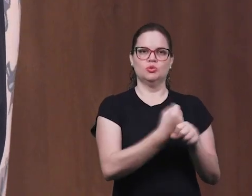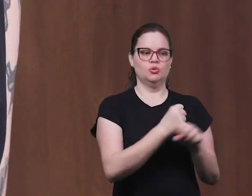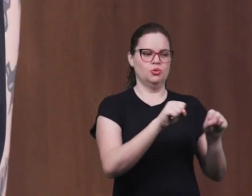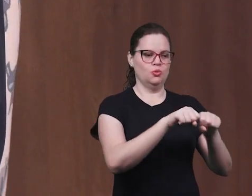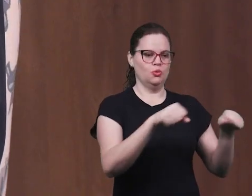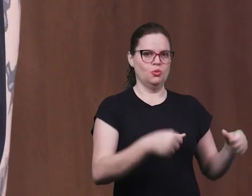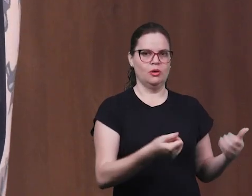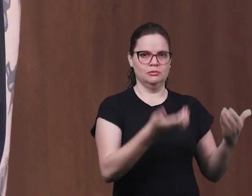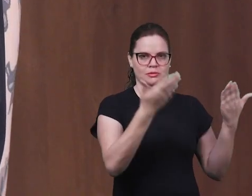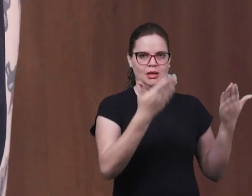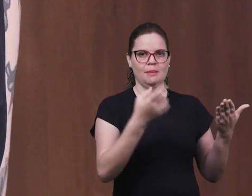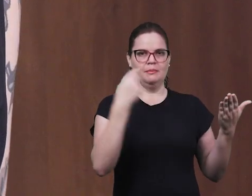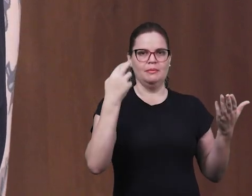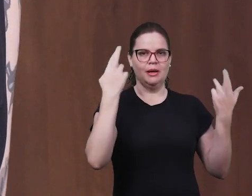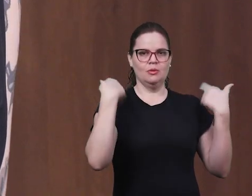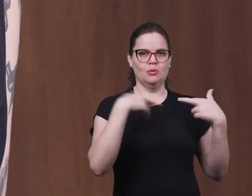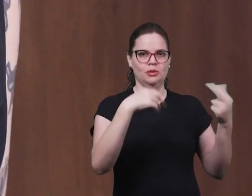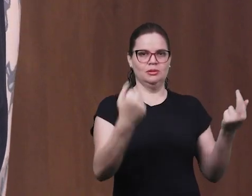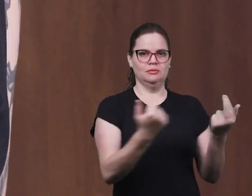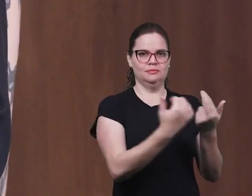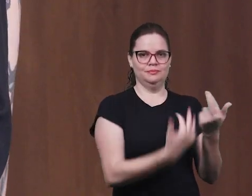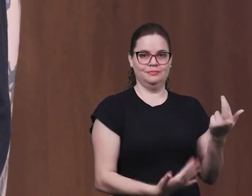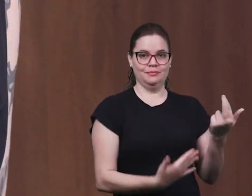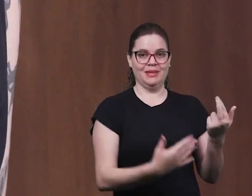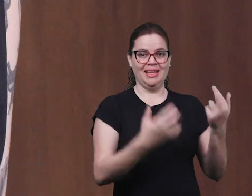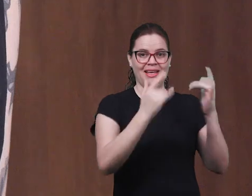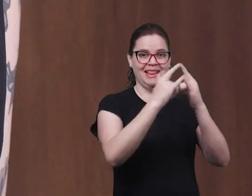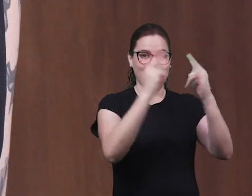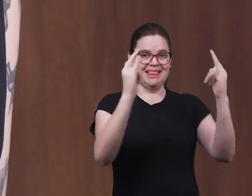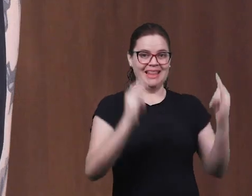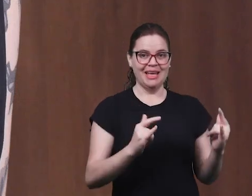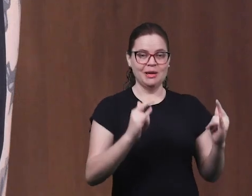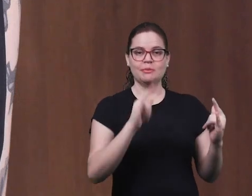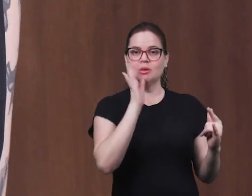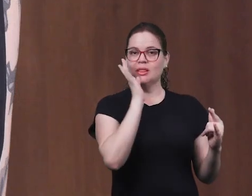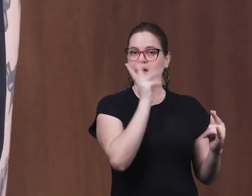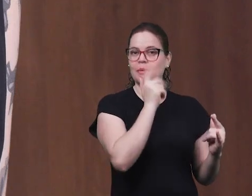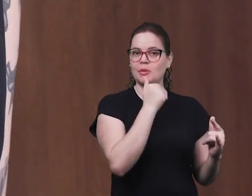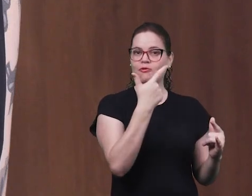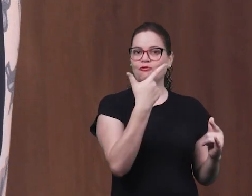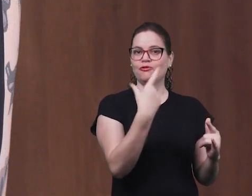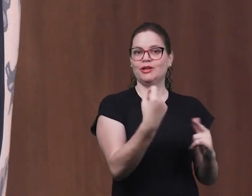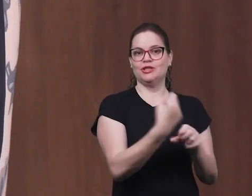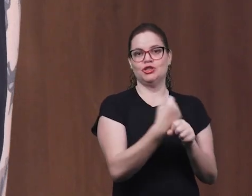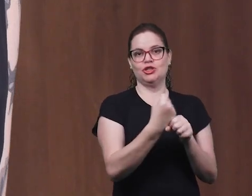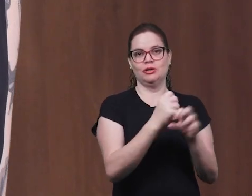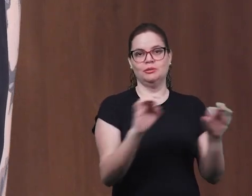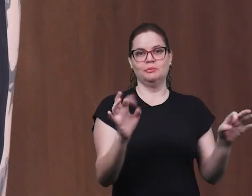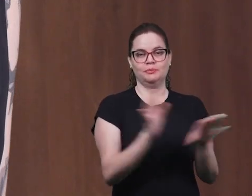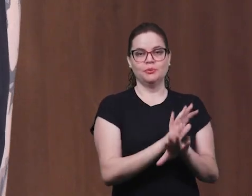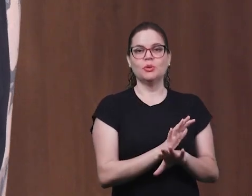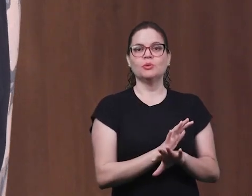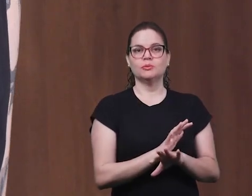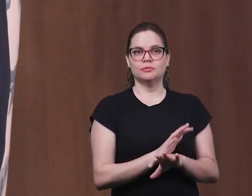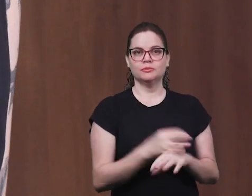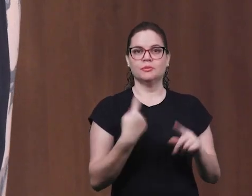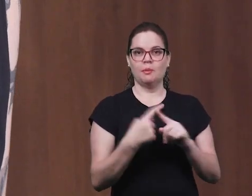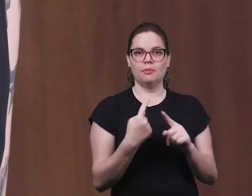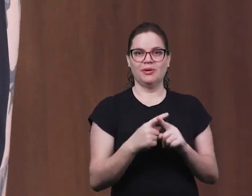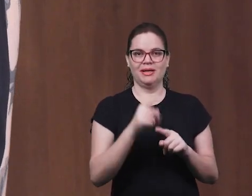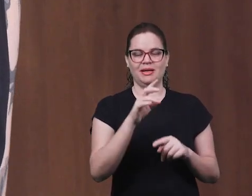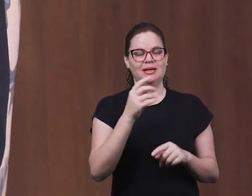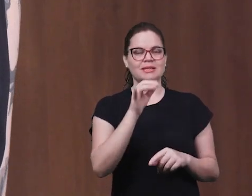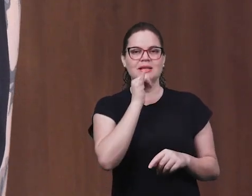holocaustos. O templo só foi construído 20 anos depois da chegada deles em Jerusalém. Quando a gente fala da chegada, dos